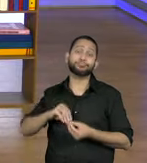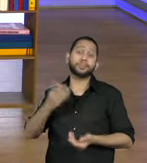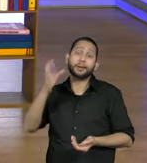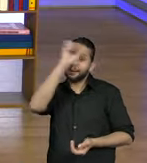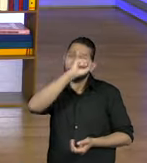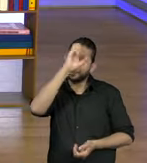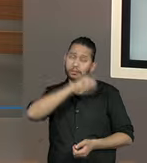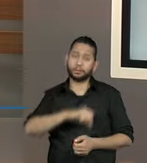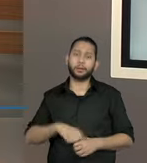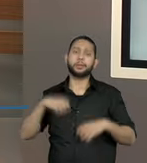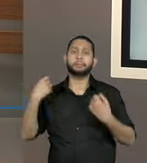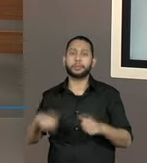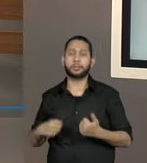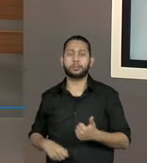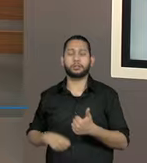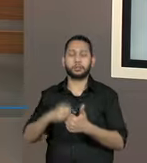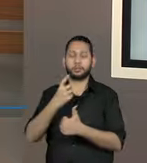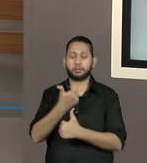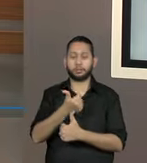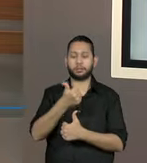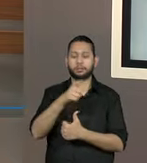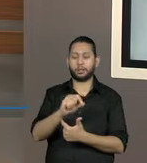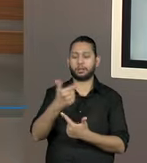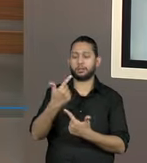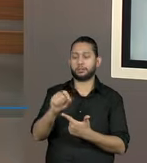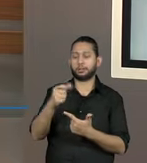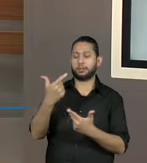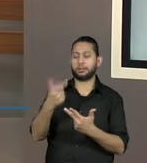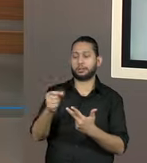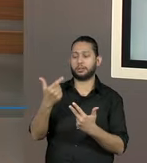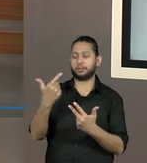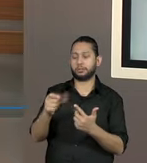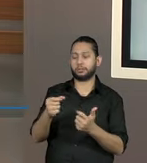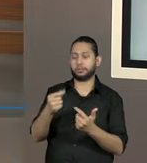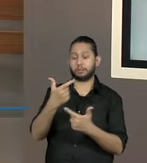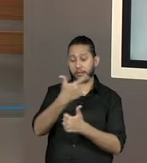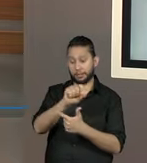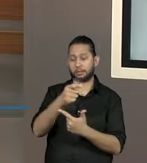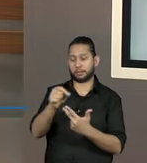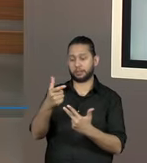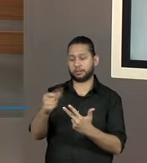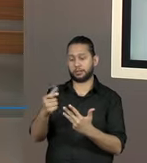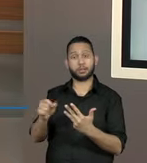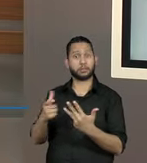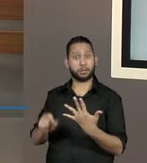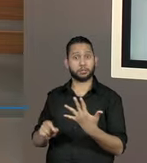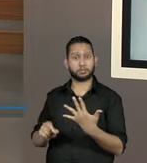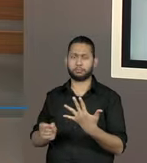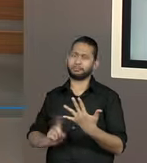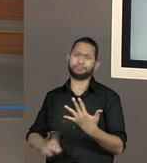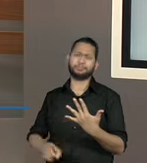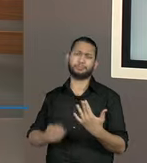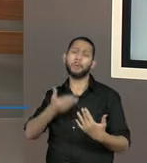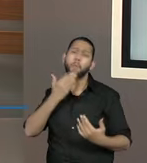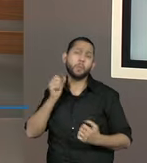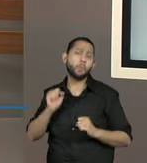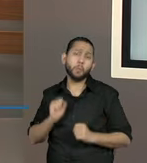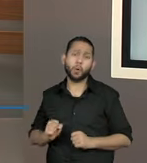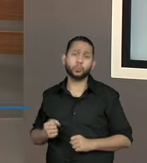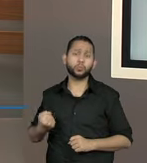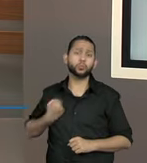gente não necessariamente precisa fazer toda essa conta 10 vezes 5. Que a gente pode só multiplicar o número e acrescentar